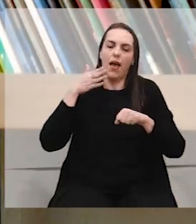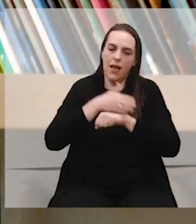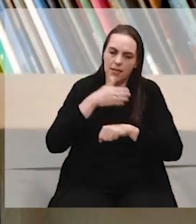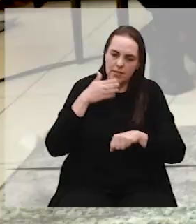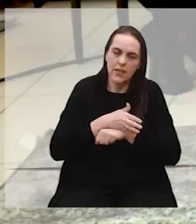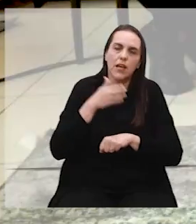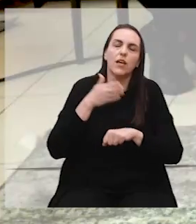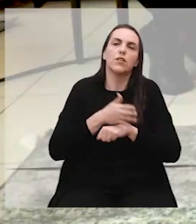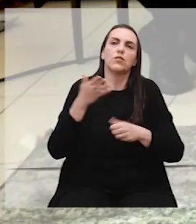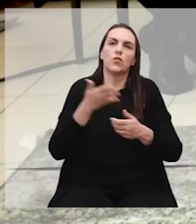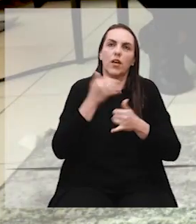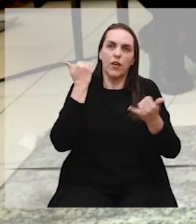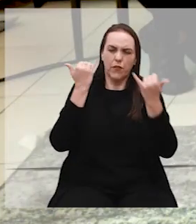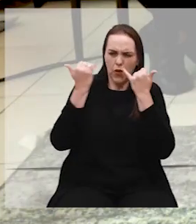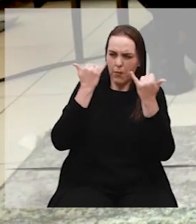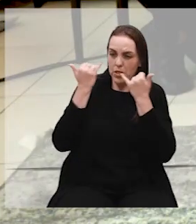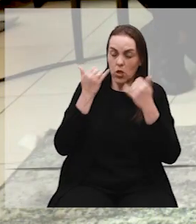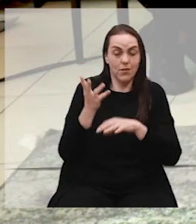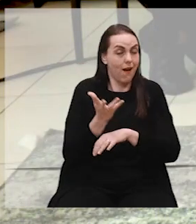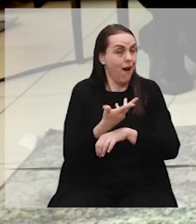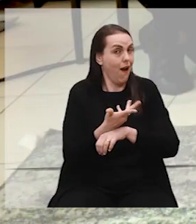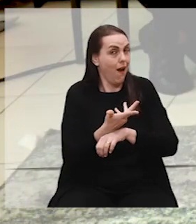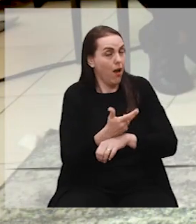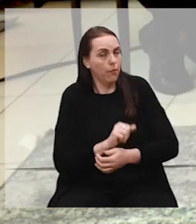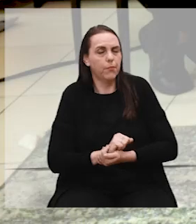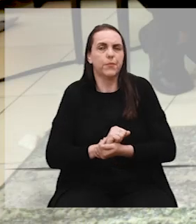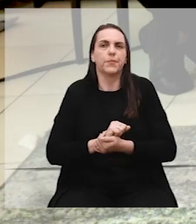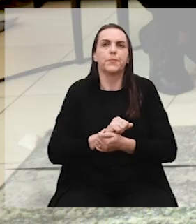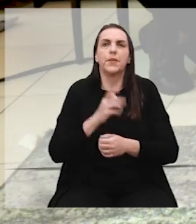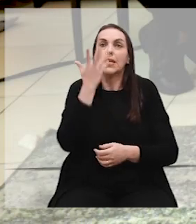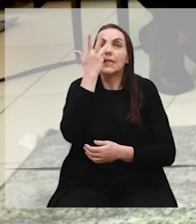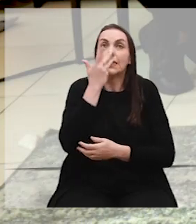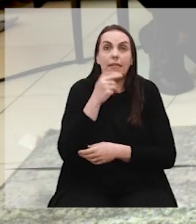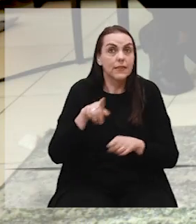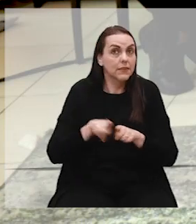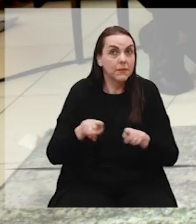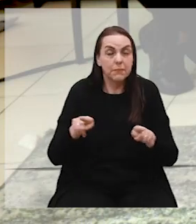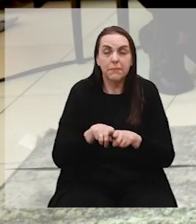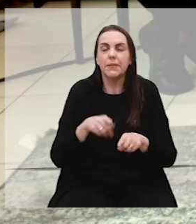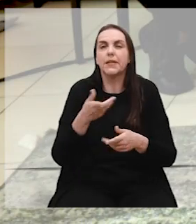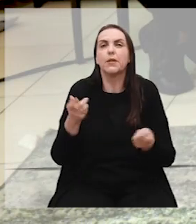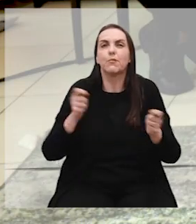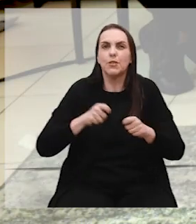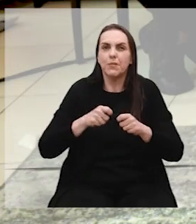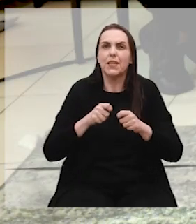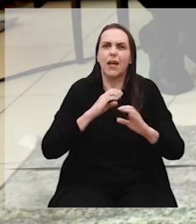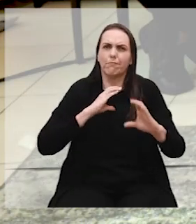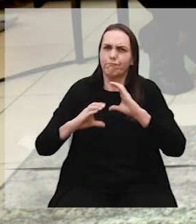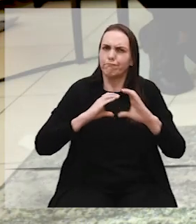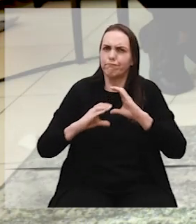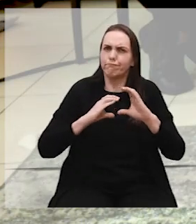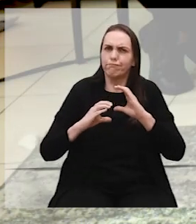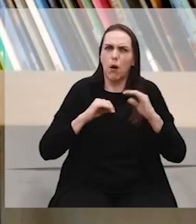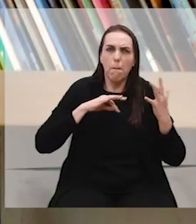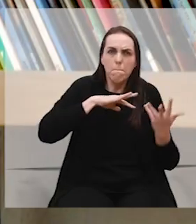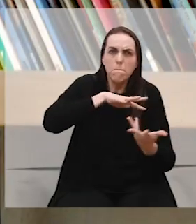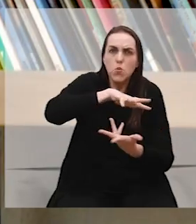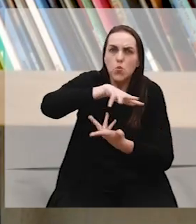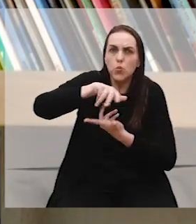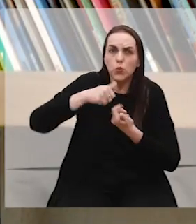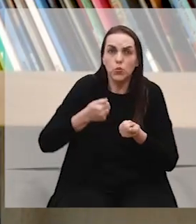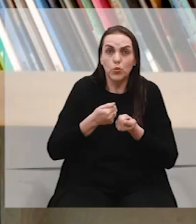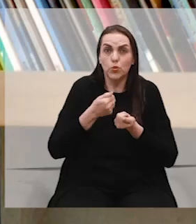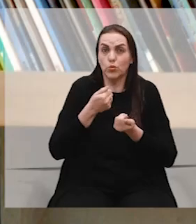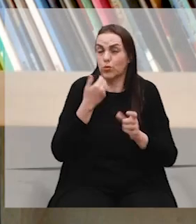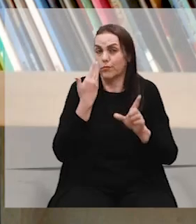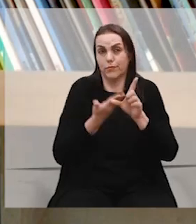o acesso agora à informação que é muito mais rápido, as crianças também podendo se comunicar com o